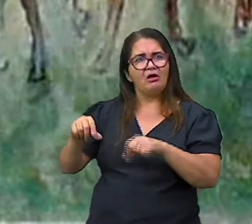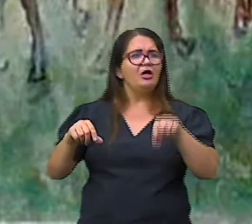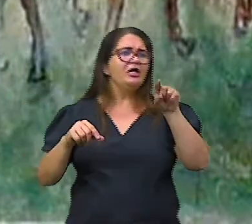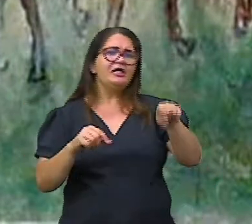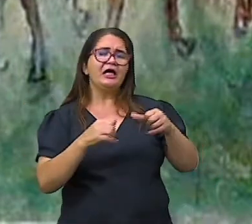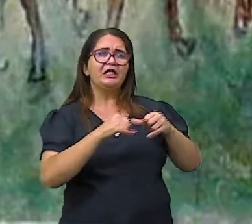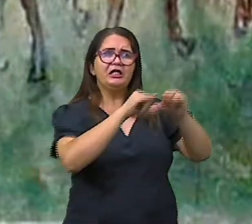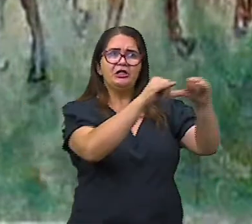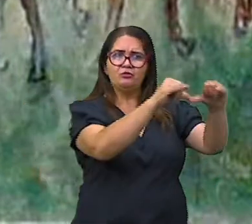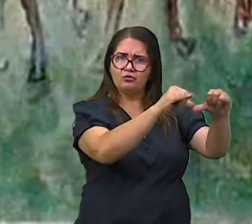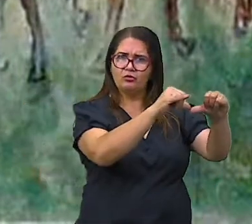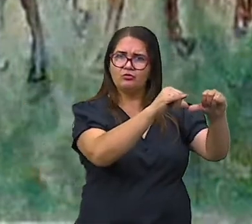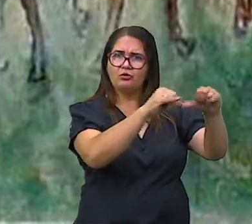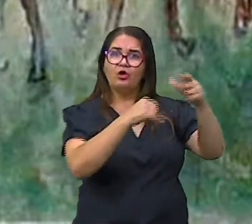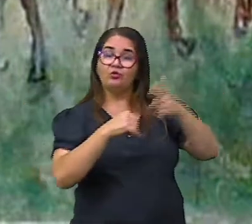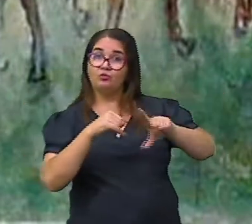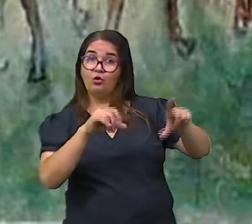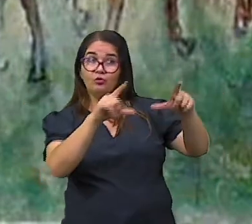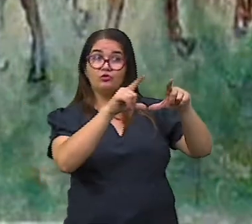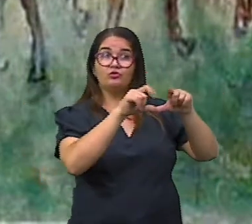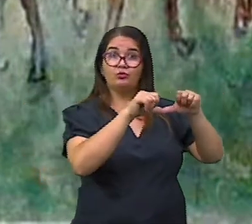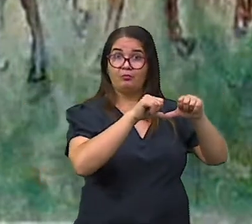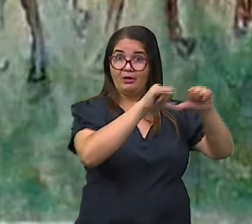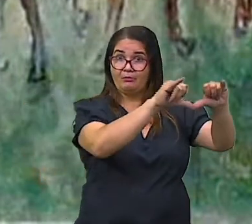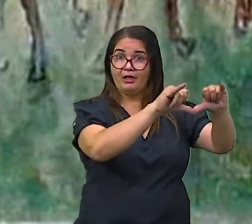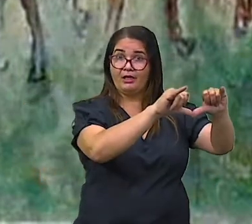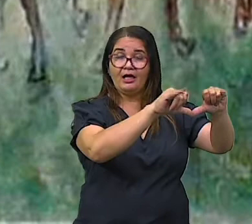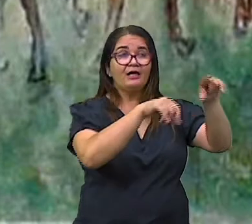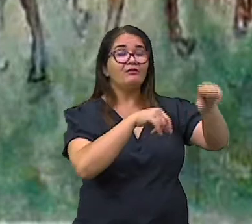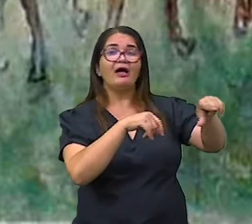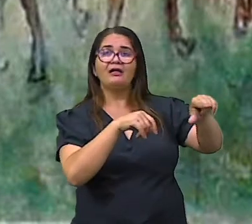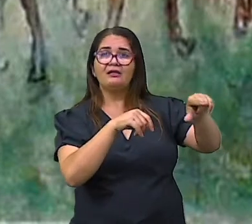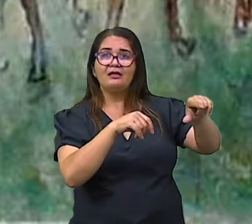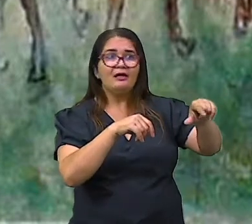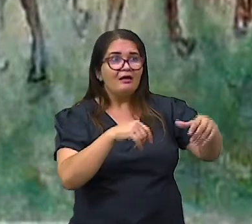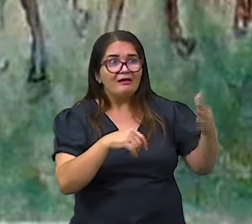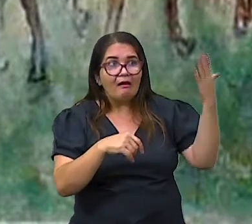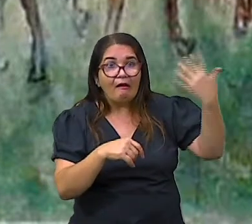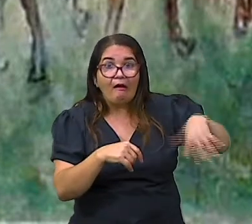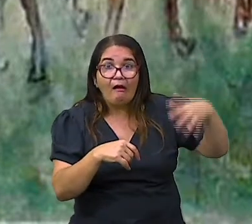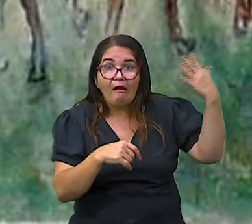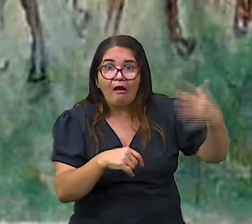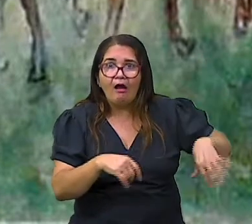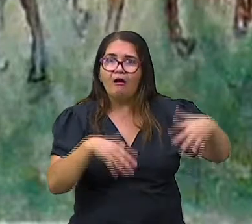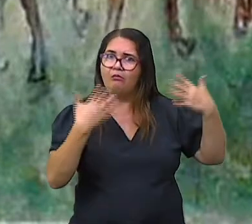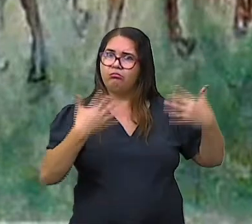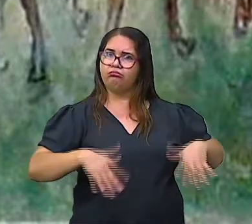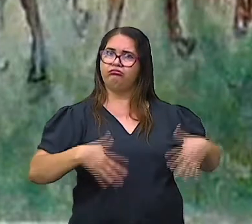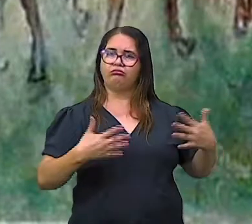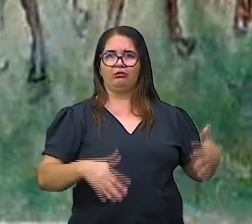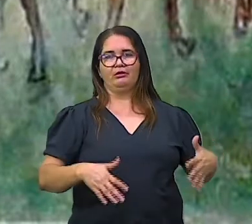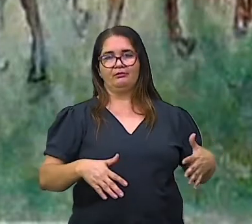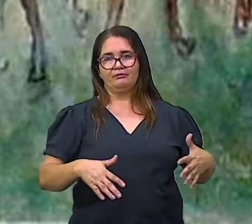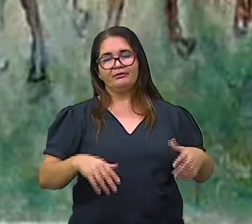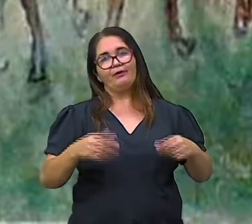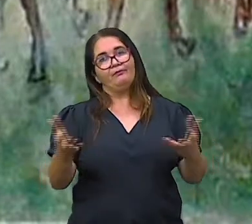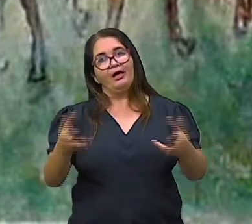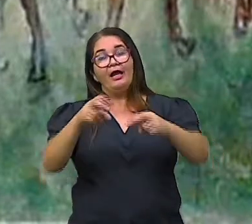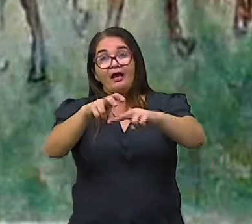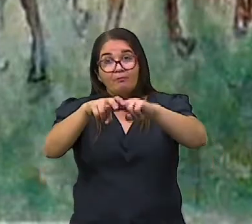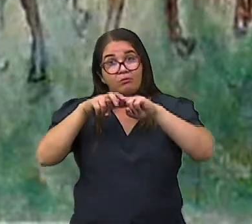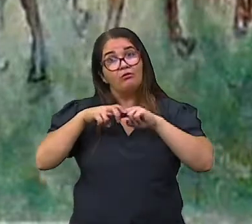prejudica e muito os produtores daqui do Brasil ou da região